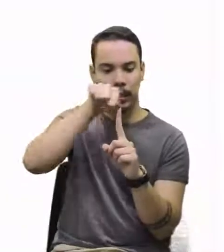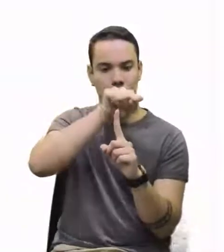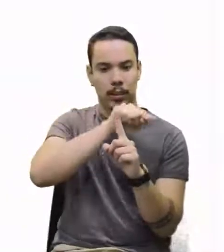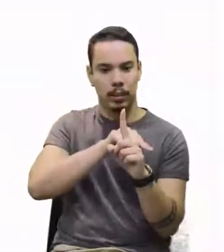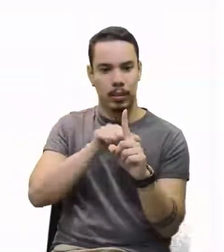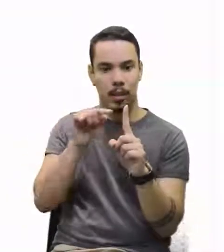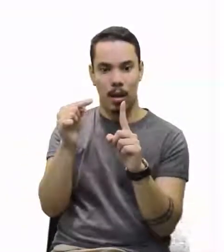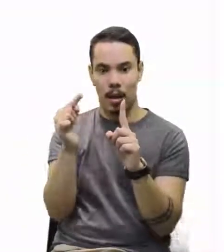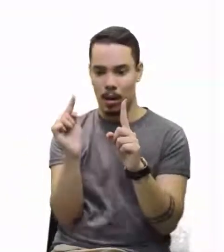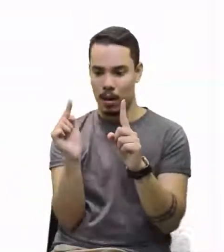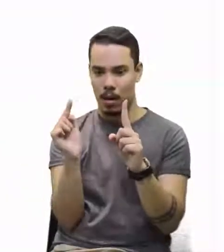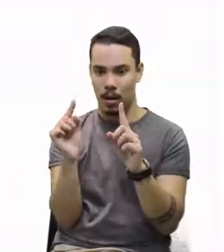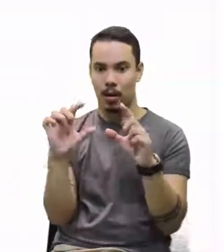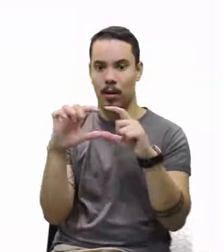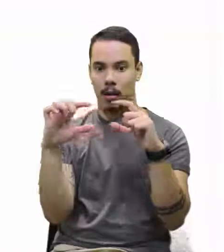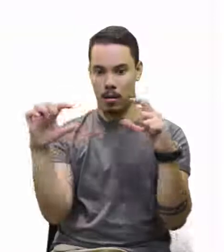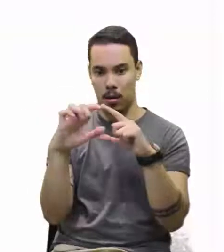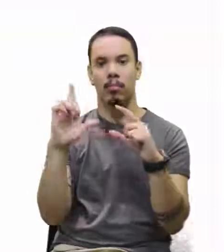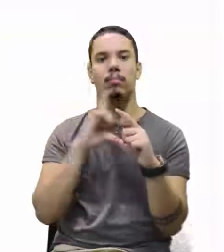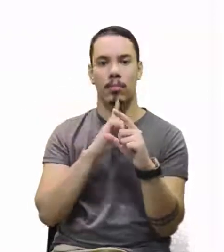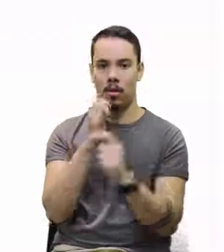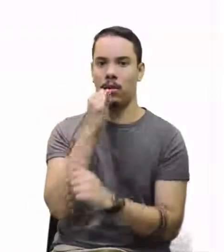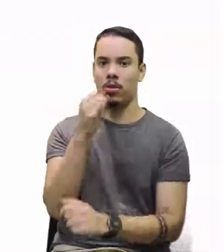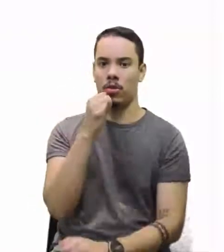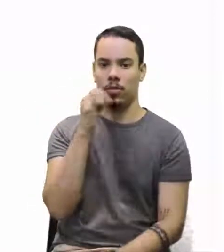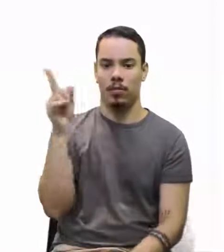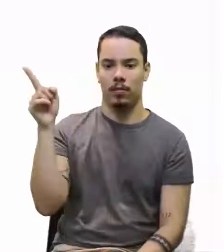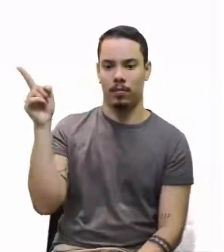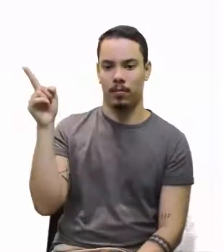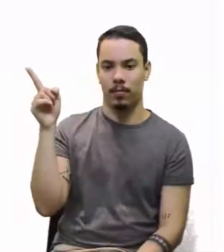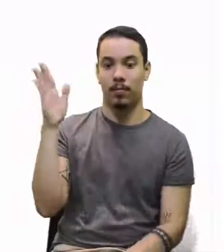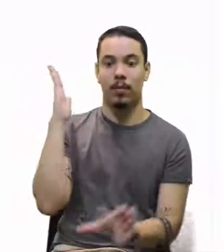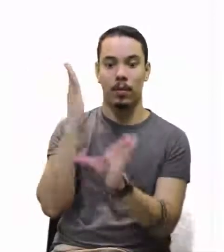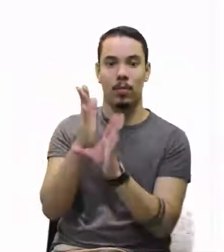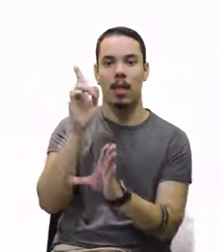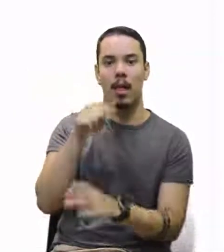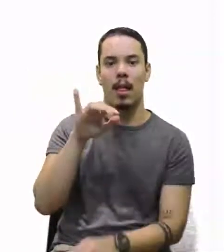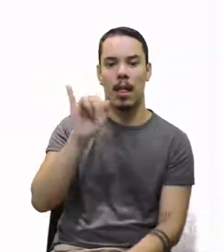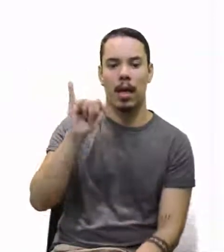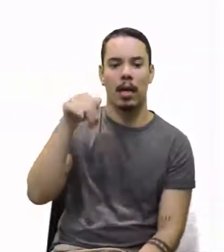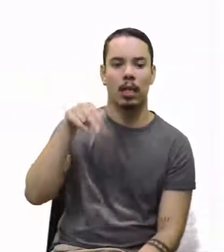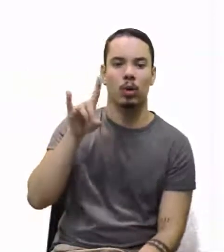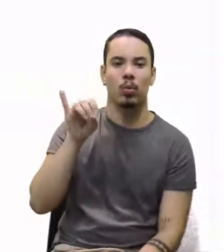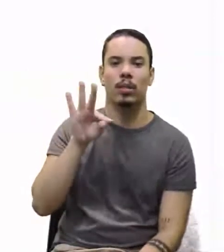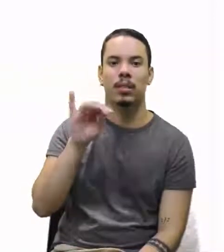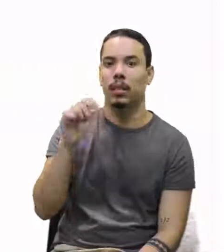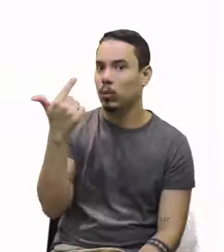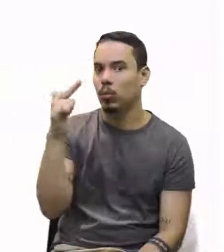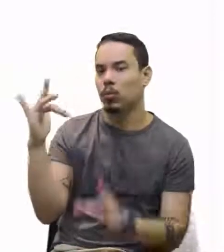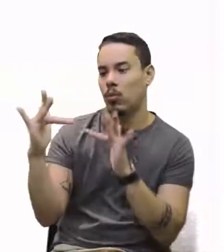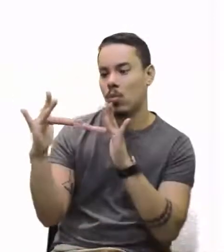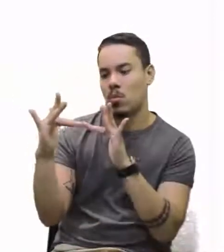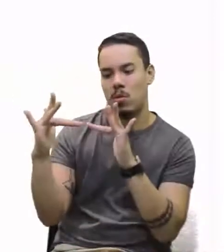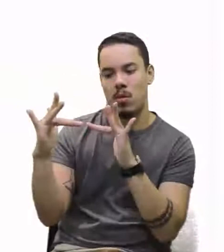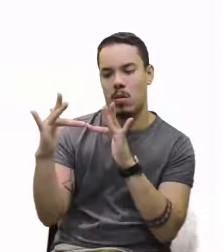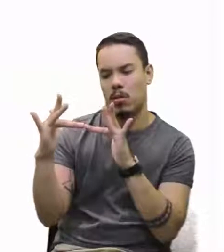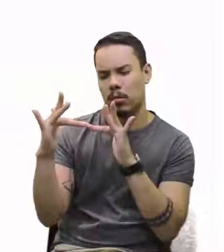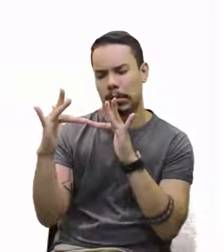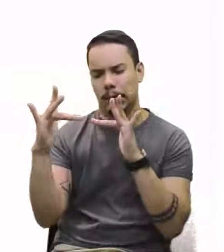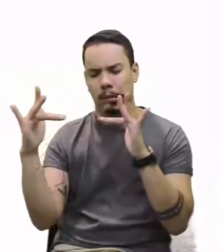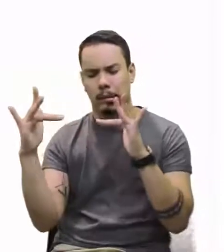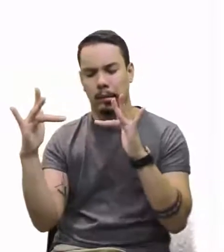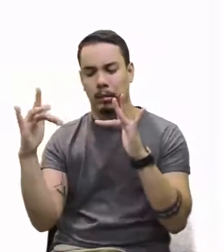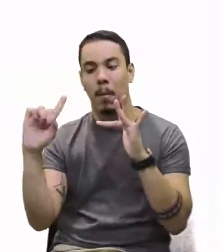uma corrente aqui. Então, por isso que essa corrente é induzida. Ela não há um contato físico. Isso é